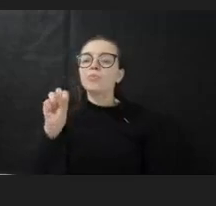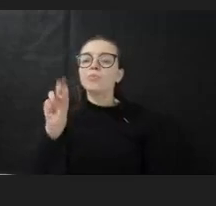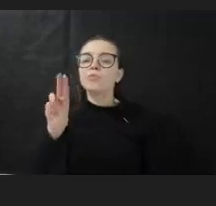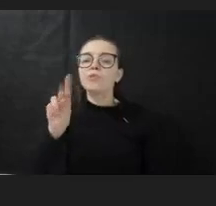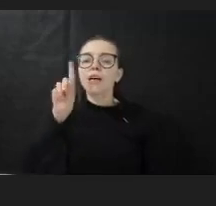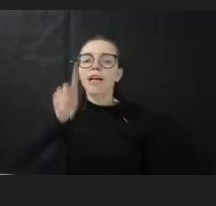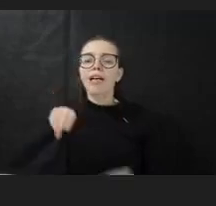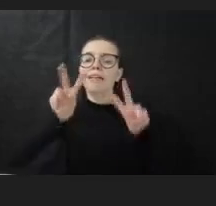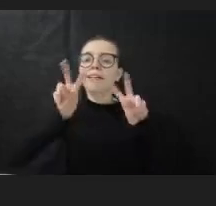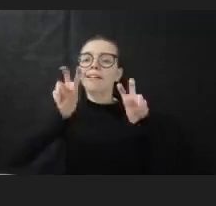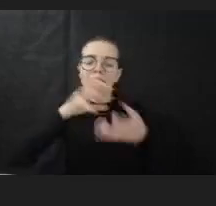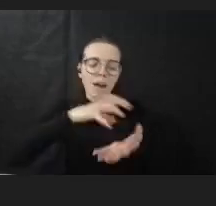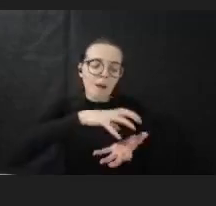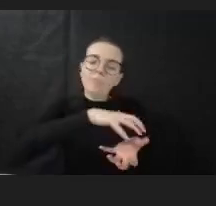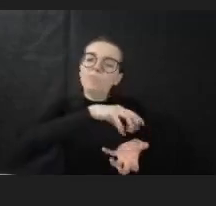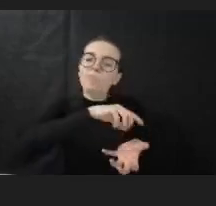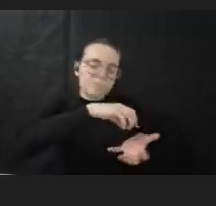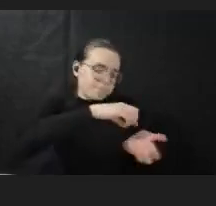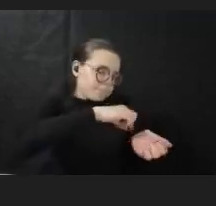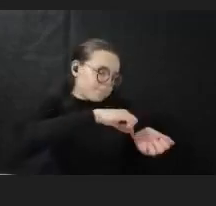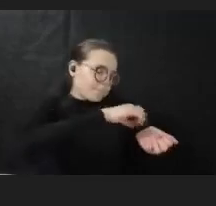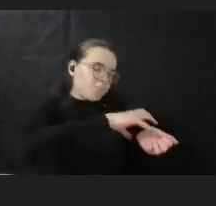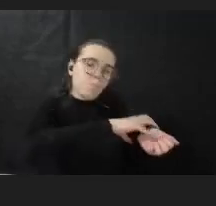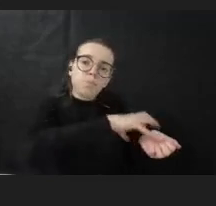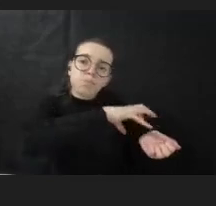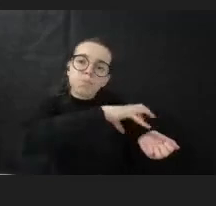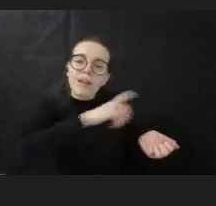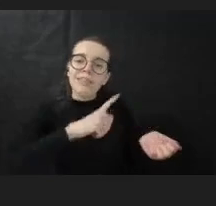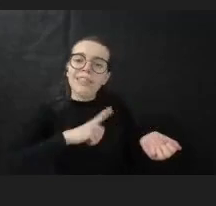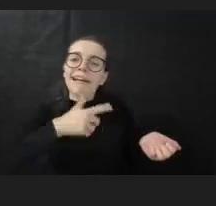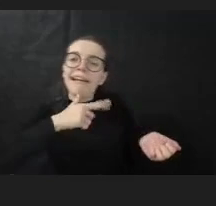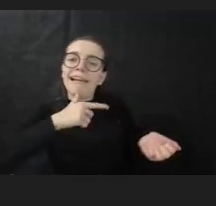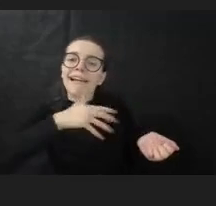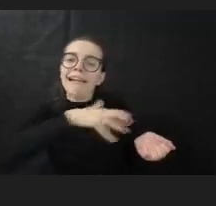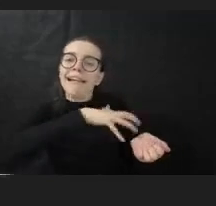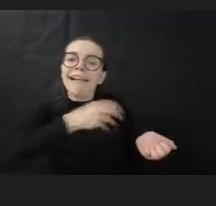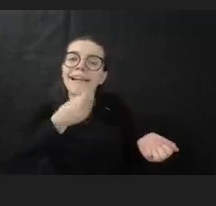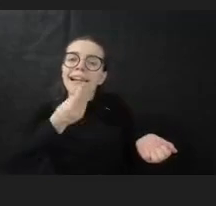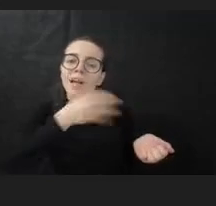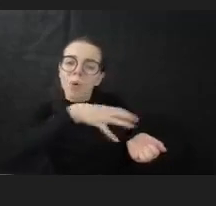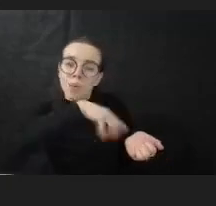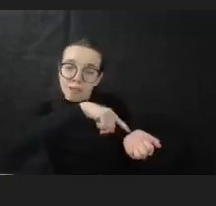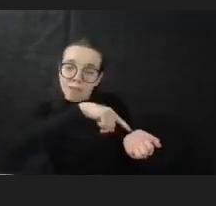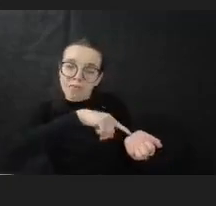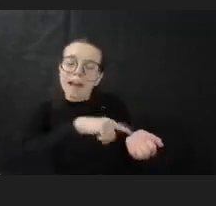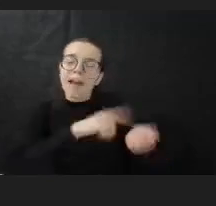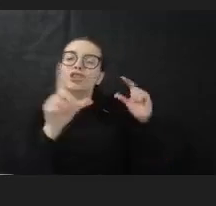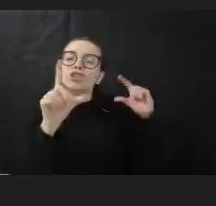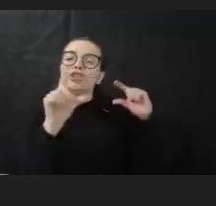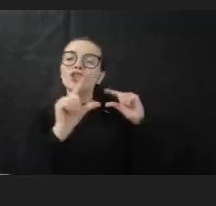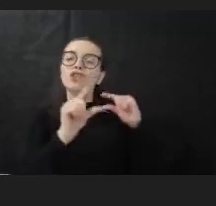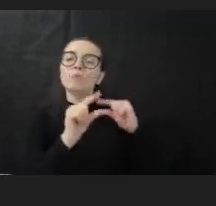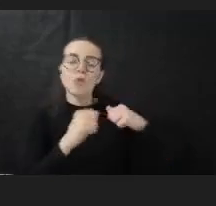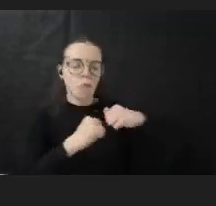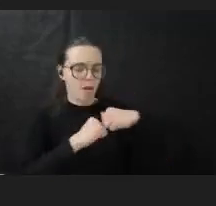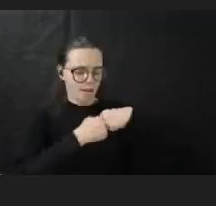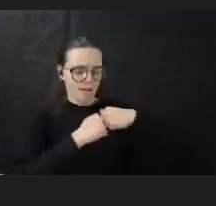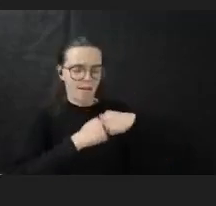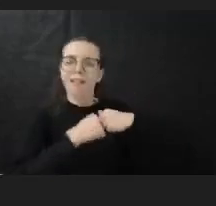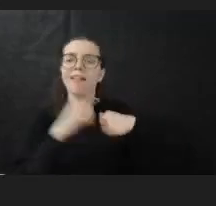por líquido que reduz essa questão do atrito entre as estruturas ósseas, que serve